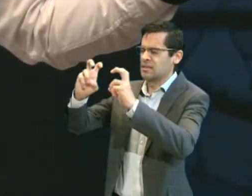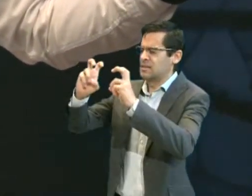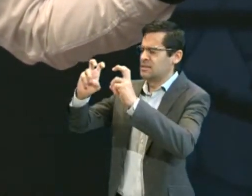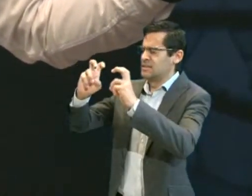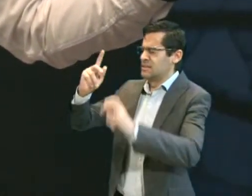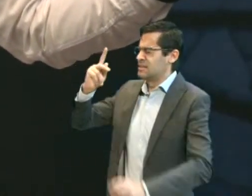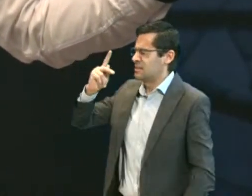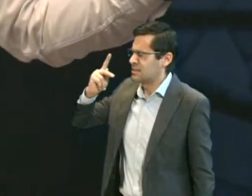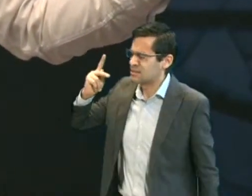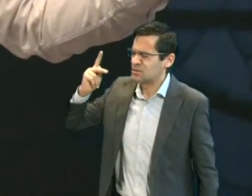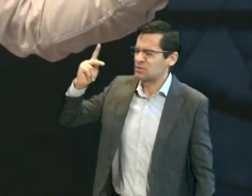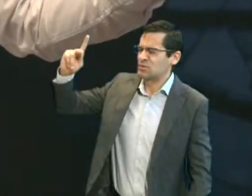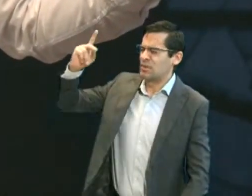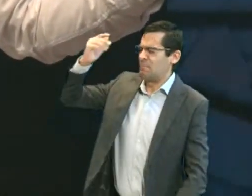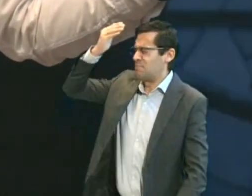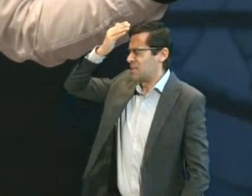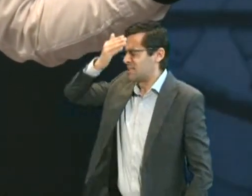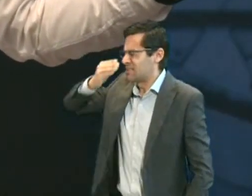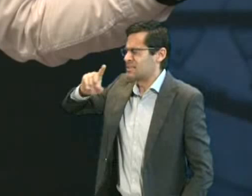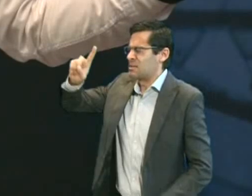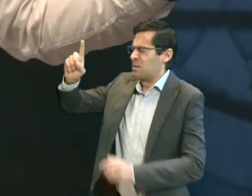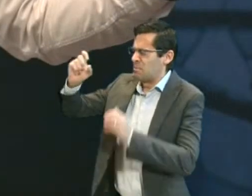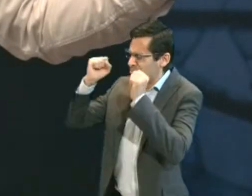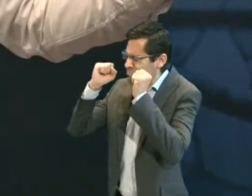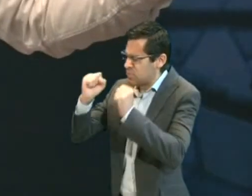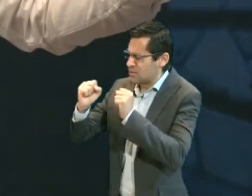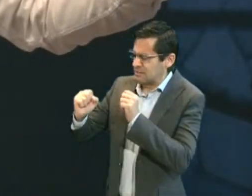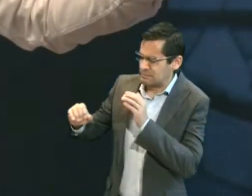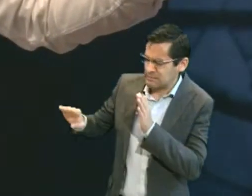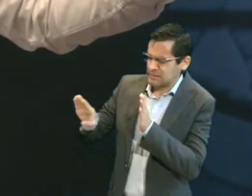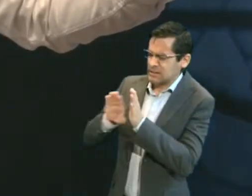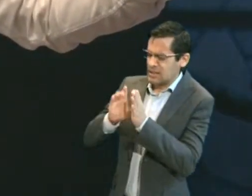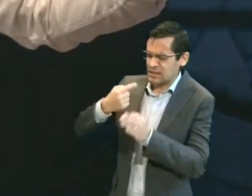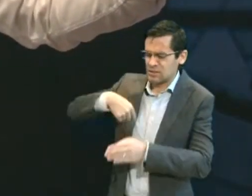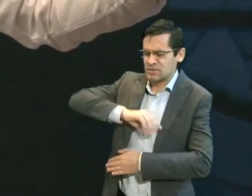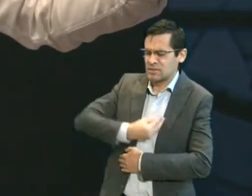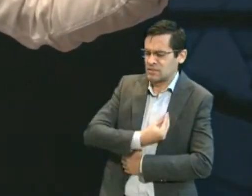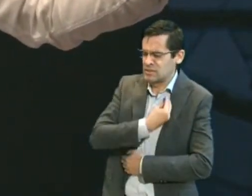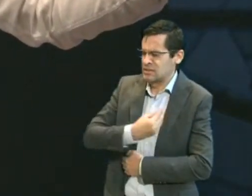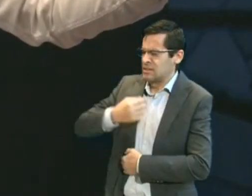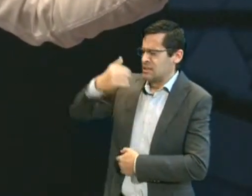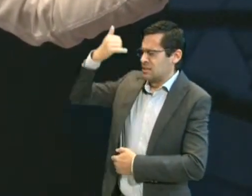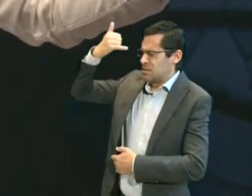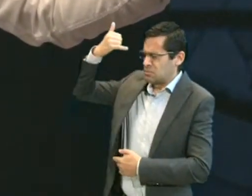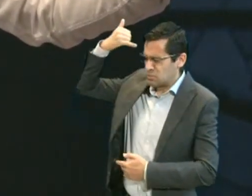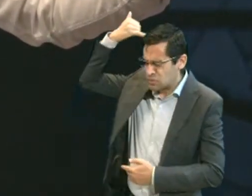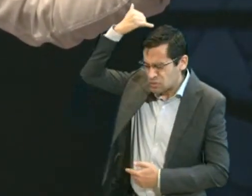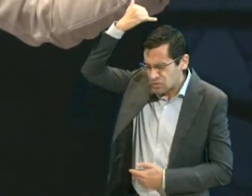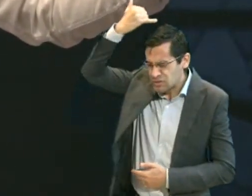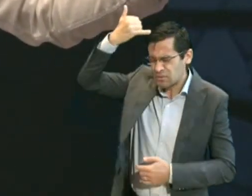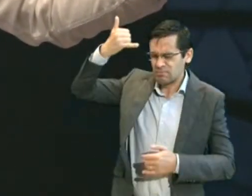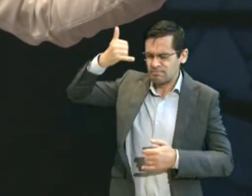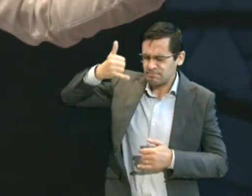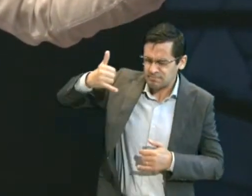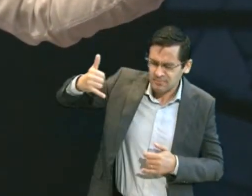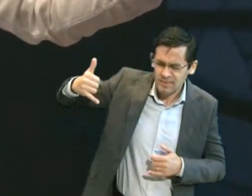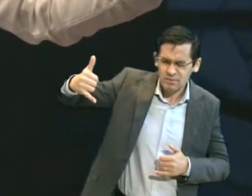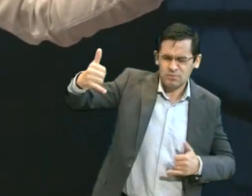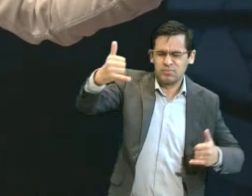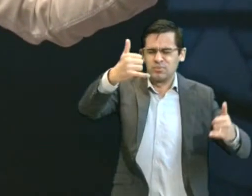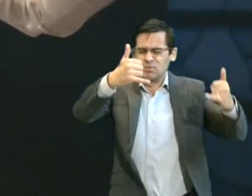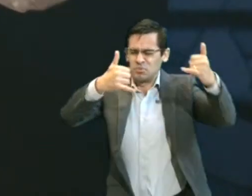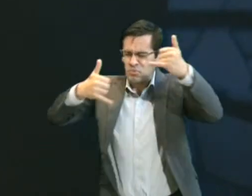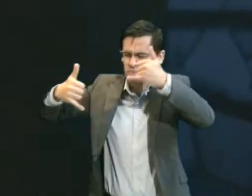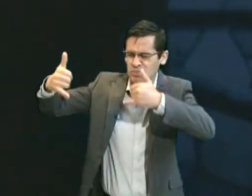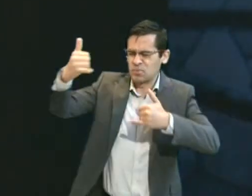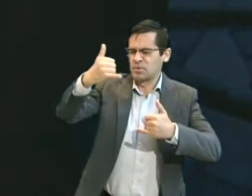e maravilhosa presença de Deus possa chegar, que a unção do Senhor seja derramada sobre